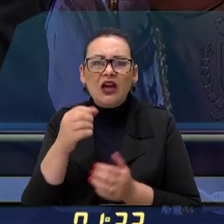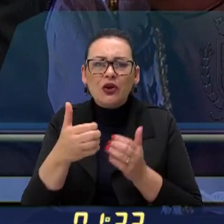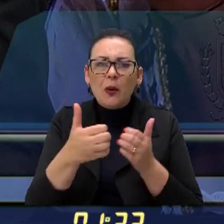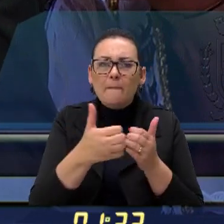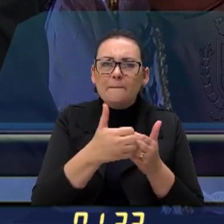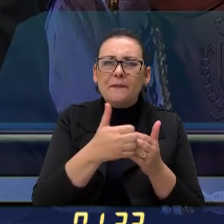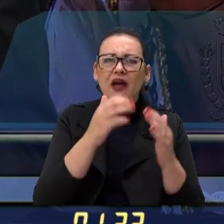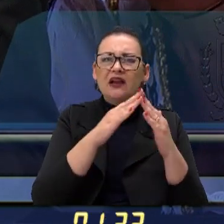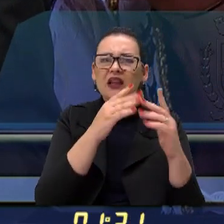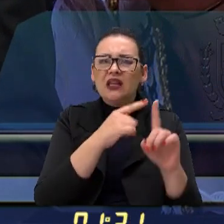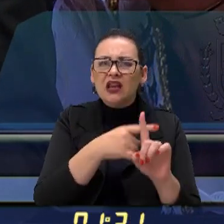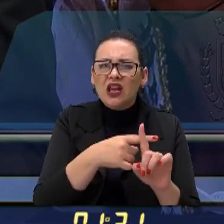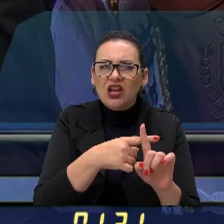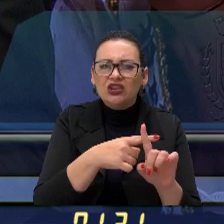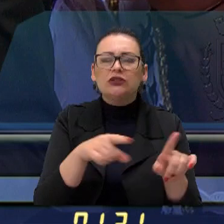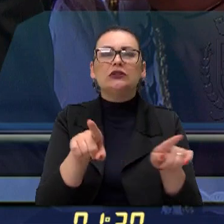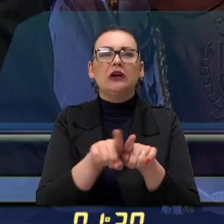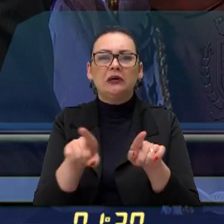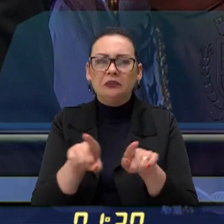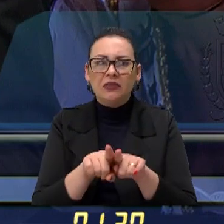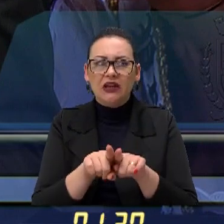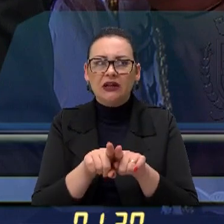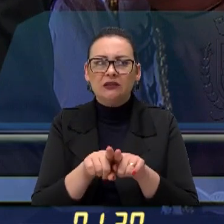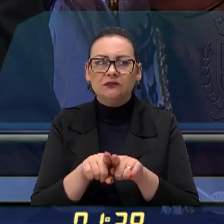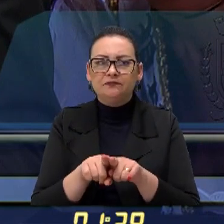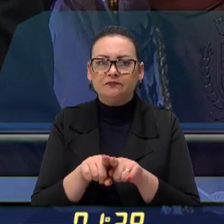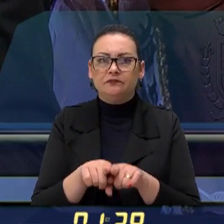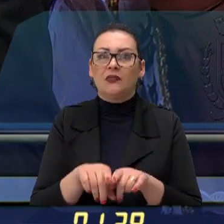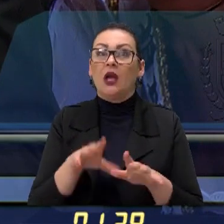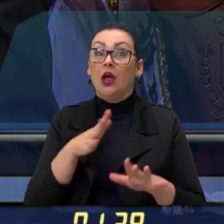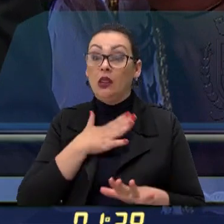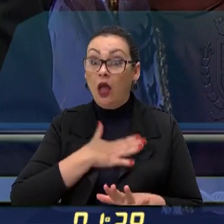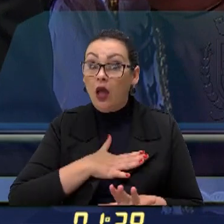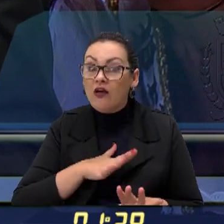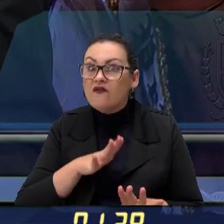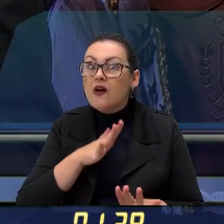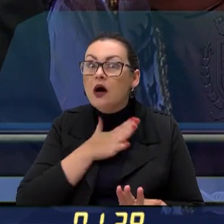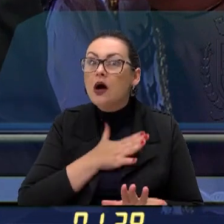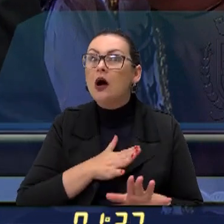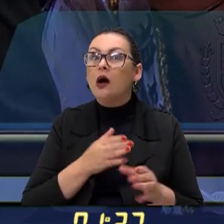da igreja evangélica ali, tem que fechar bem a boca e devagar, senão